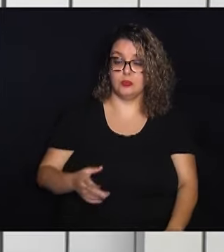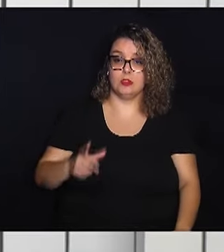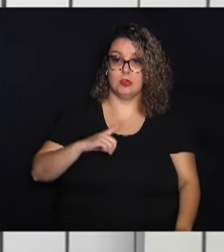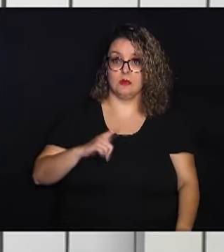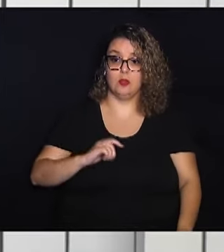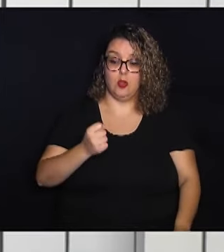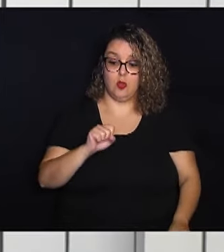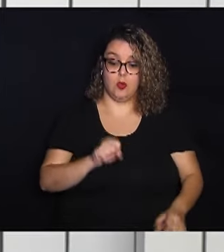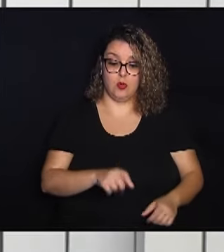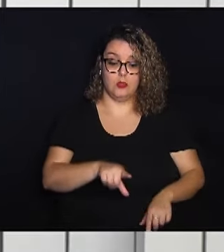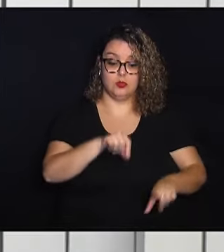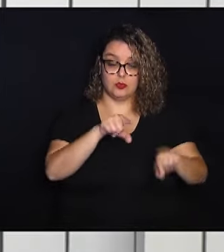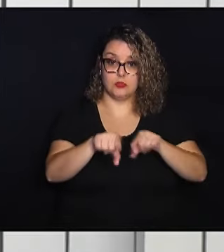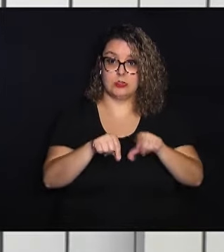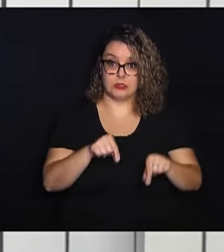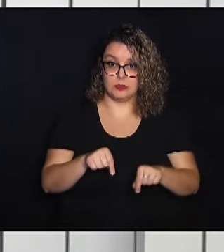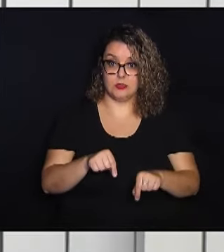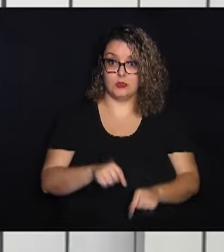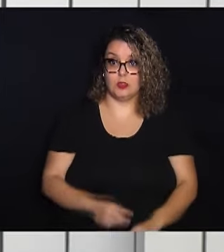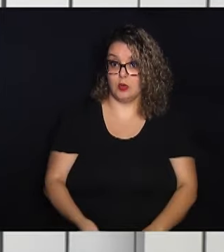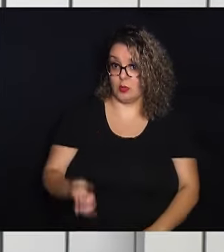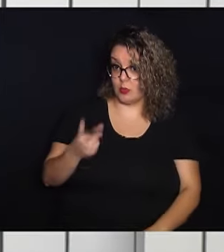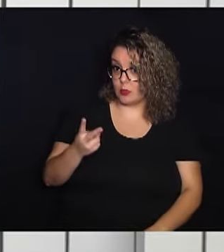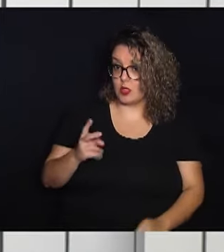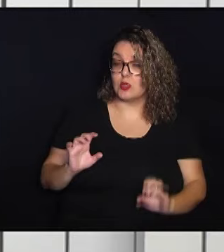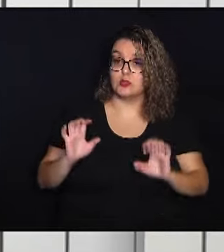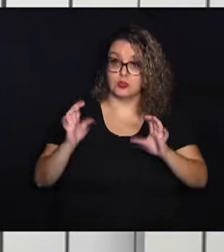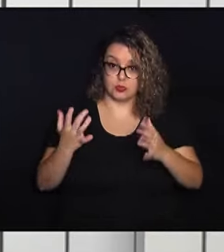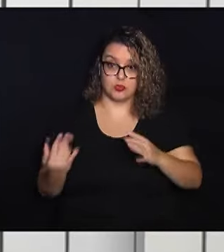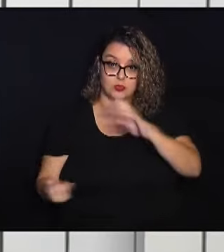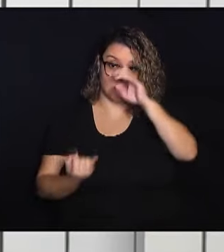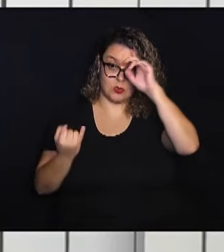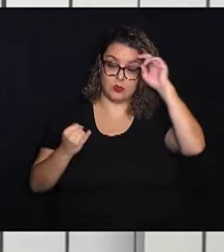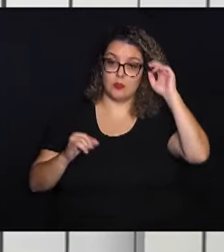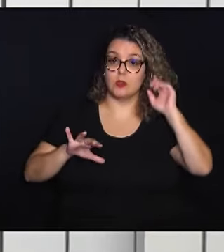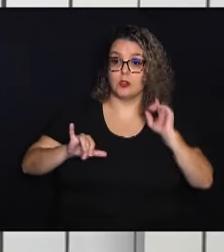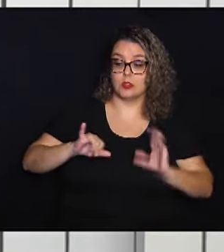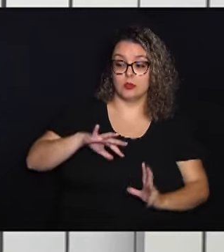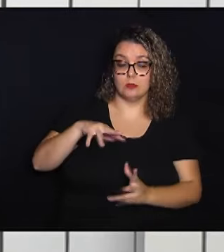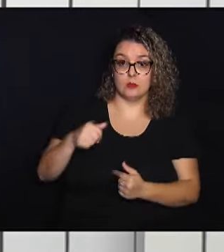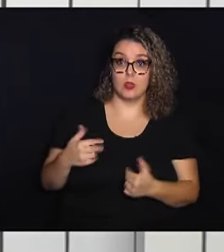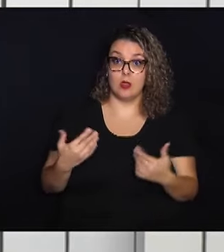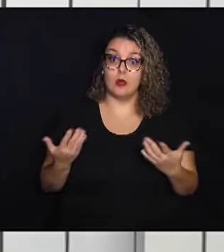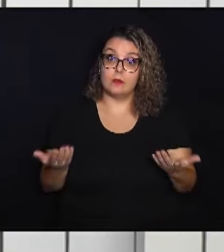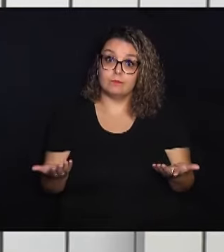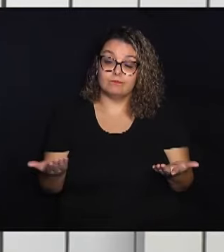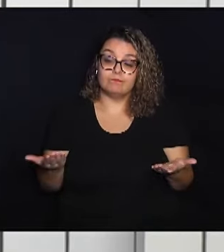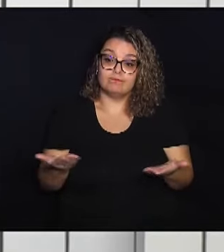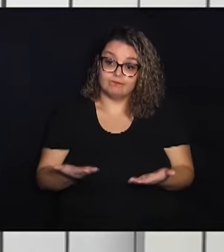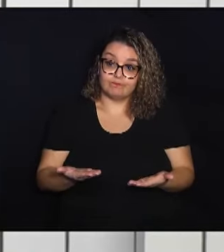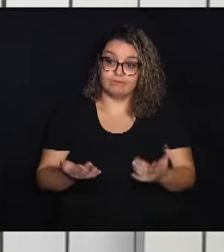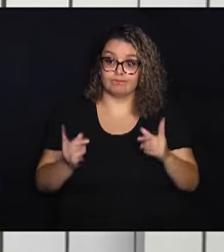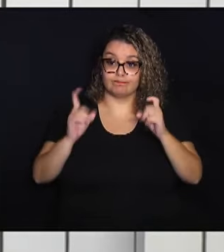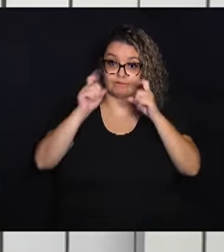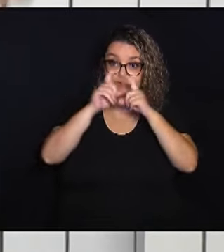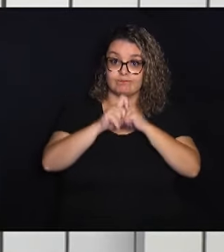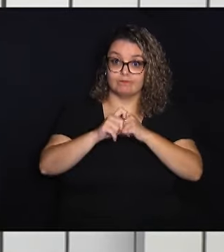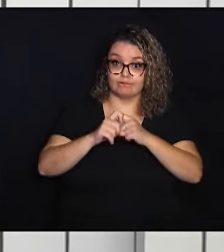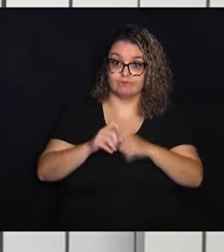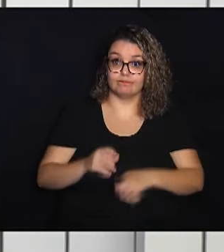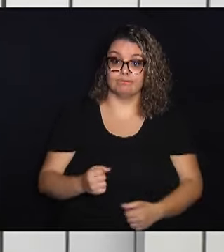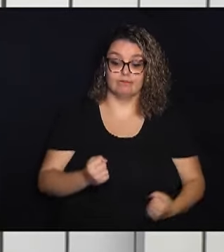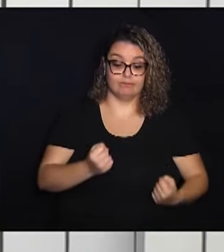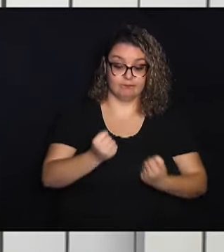atletas selecionados para dois eventos internacionais só que agora o desafio é bu cara